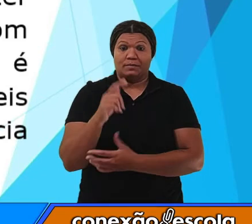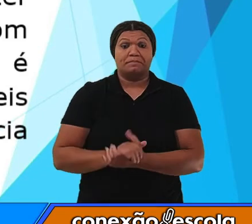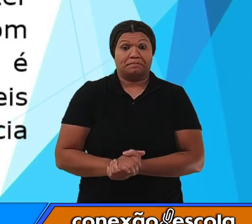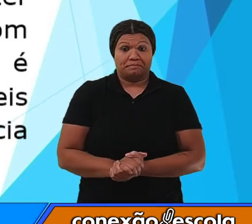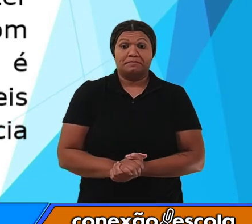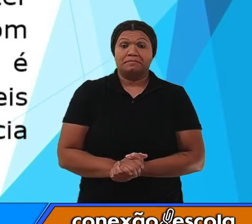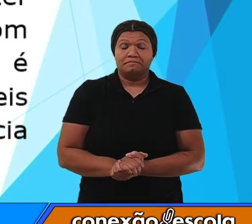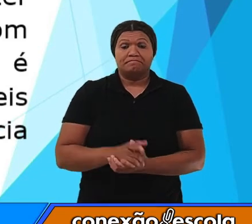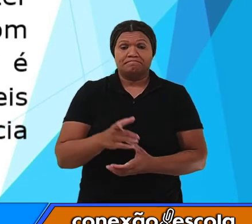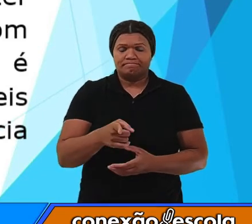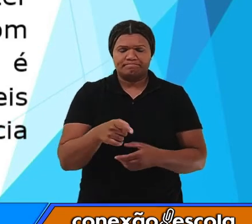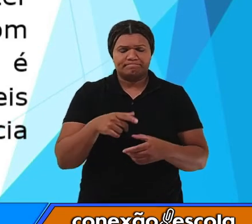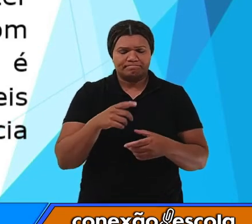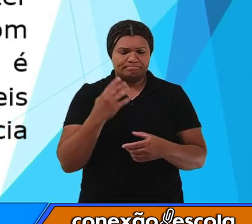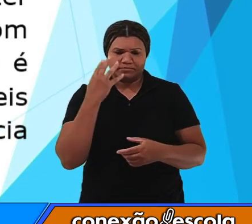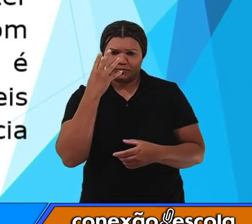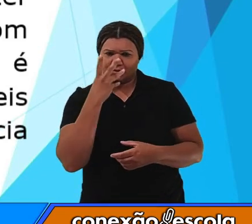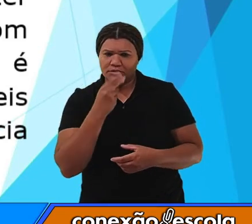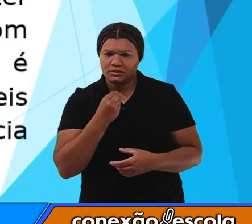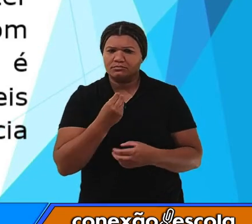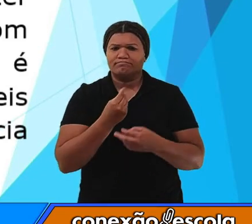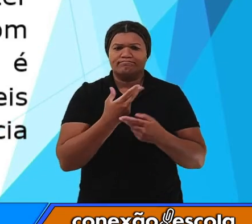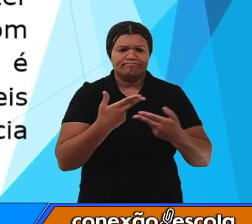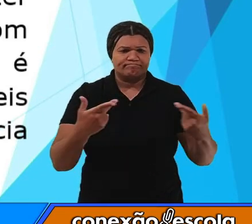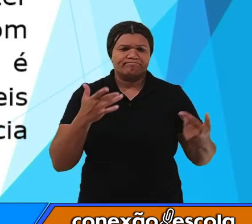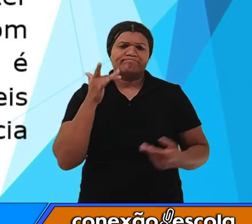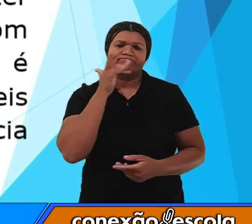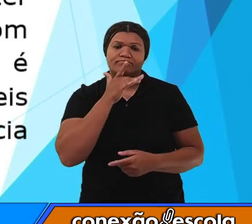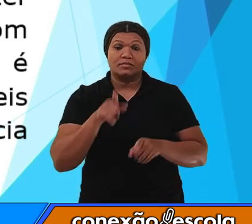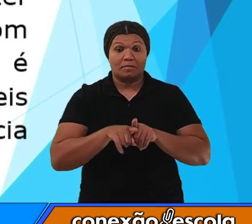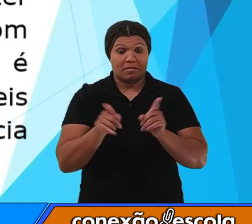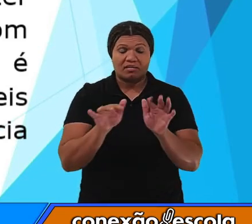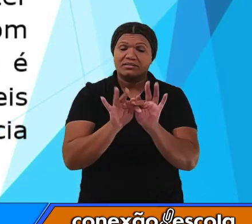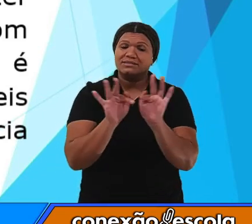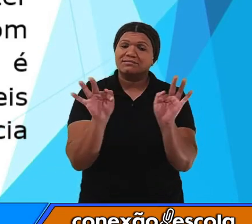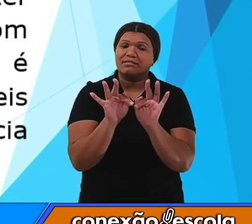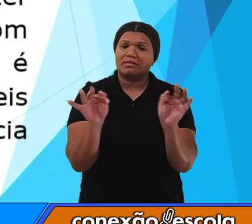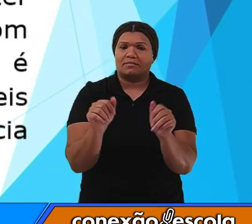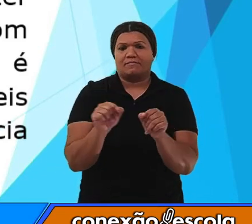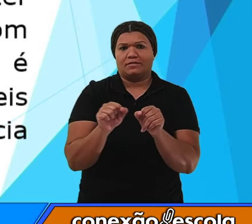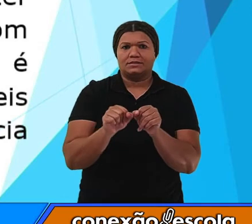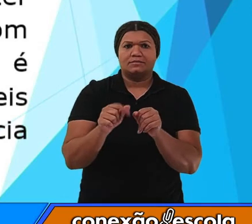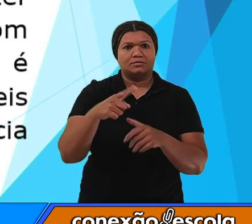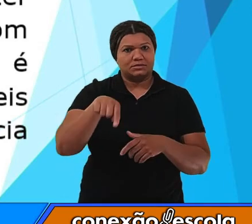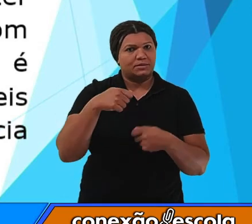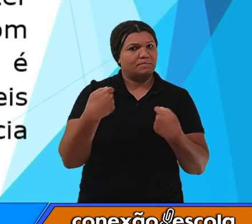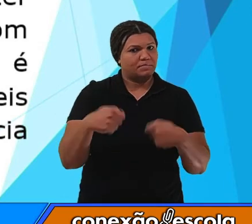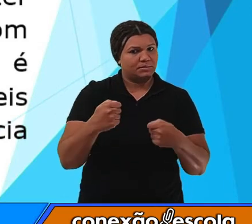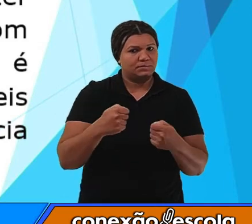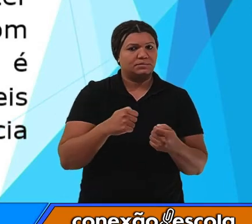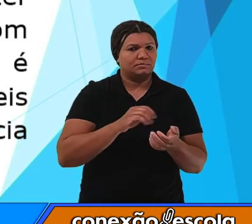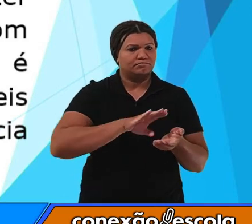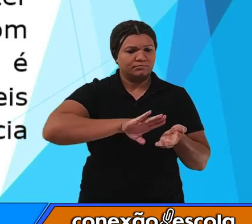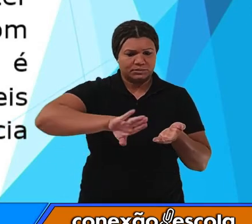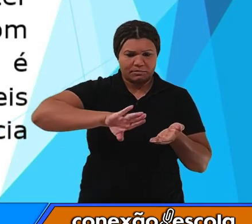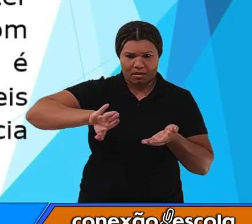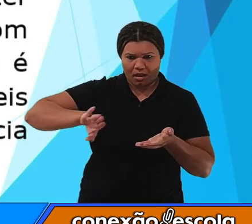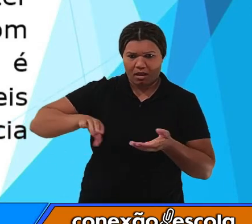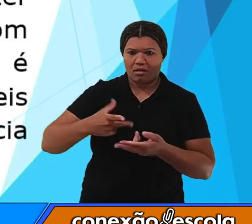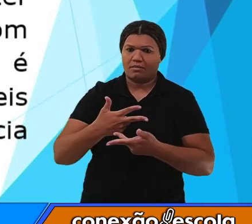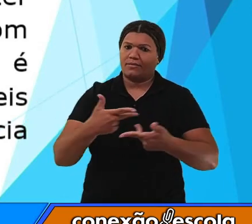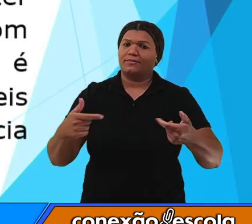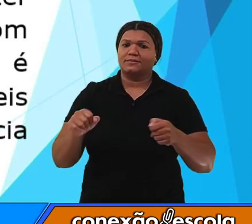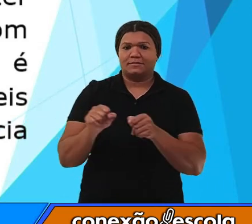elaborado, mas com ingredientes simples. Para isso, reserve os ingredientes. E é